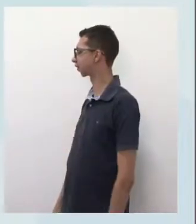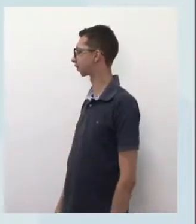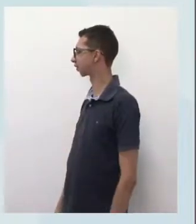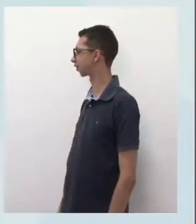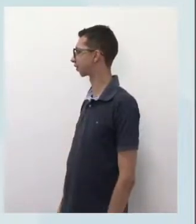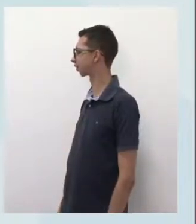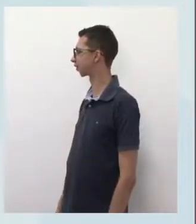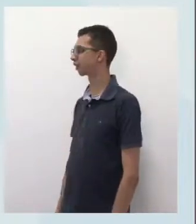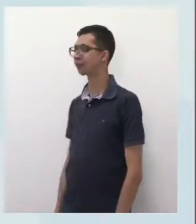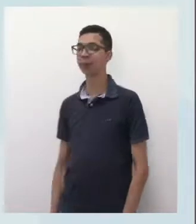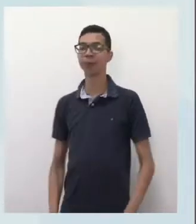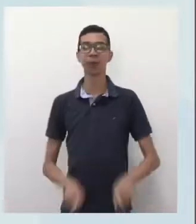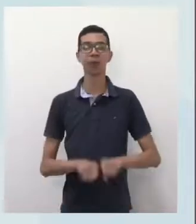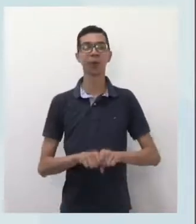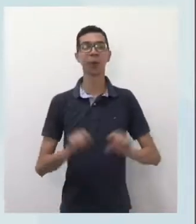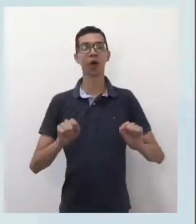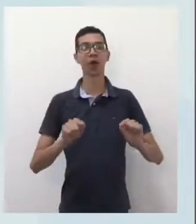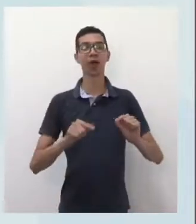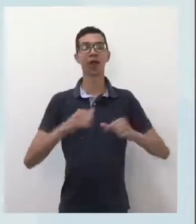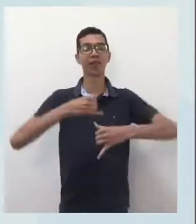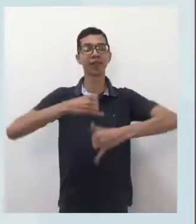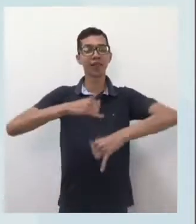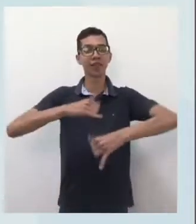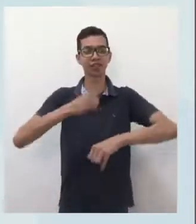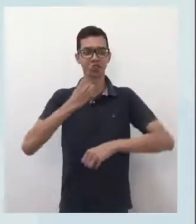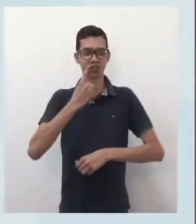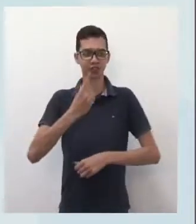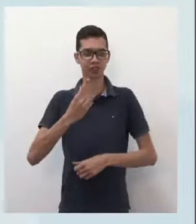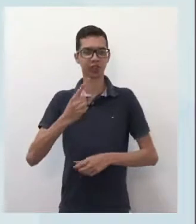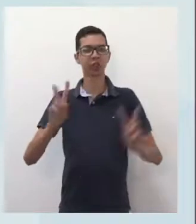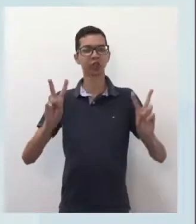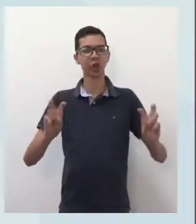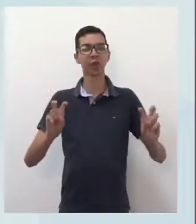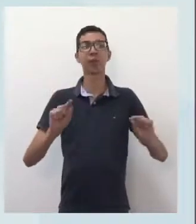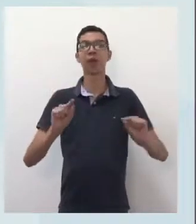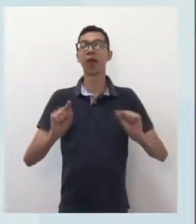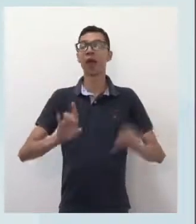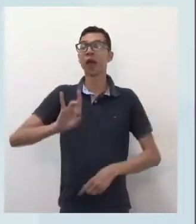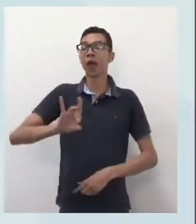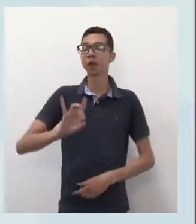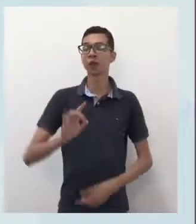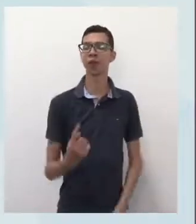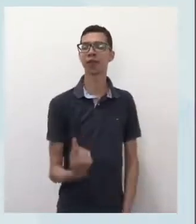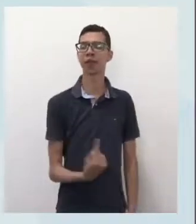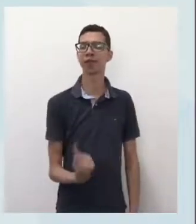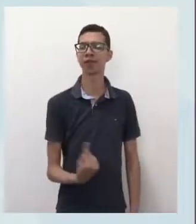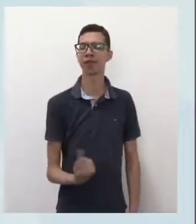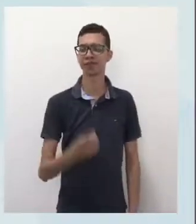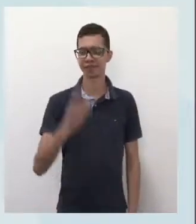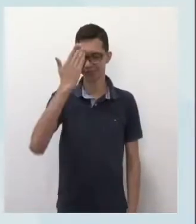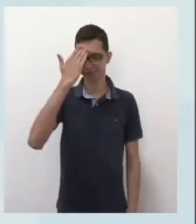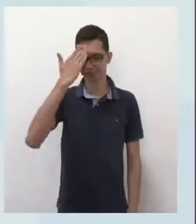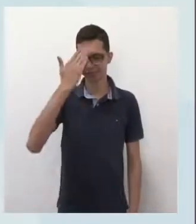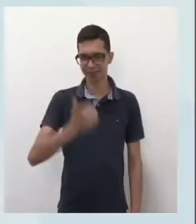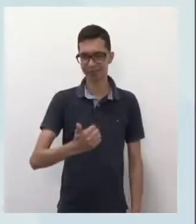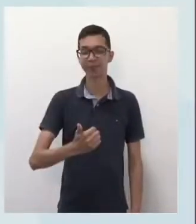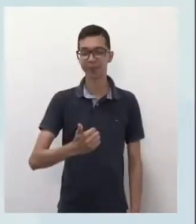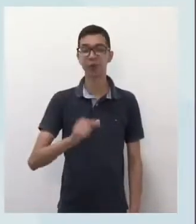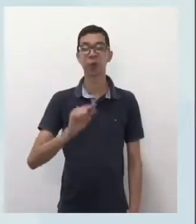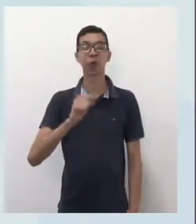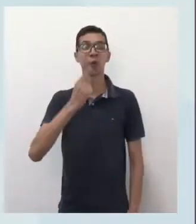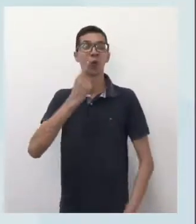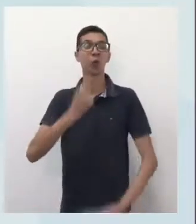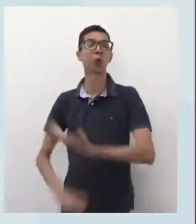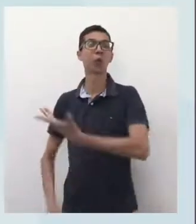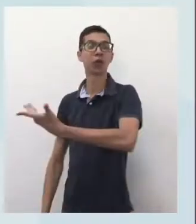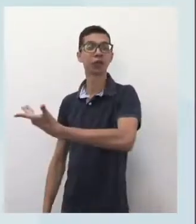etiqueta. Olha só, energia elétrica de uma lavadora automática. Essa lavadora aí,